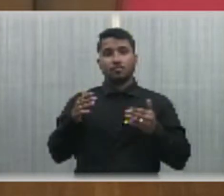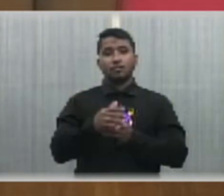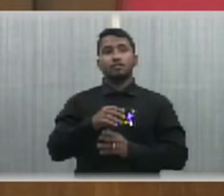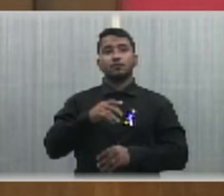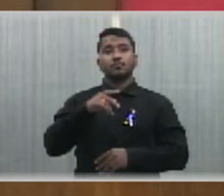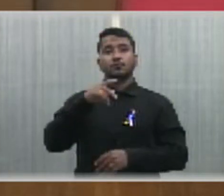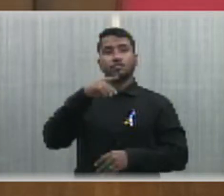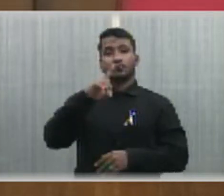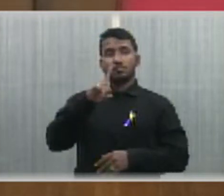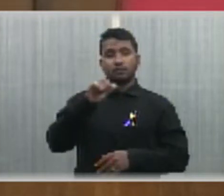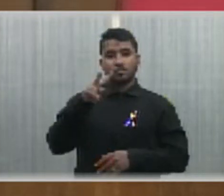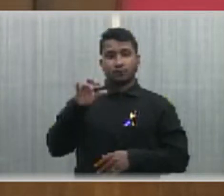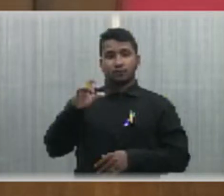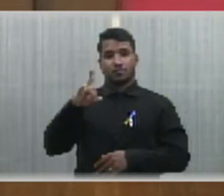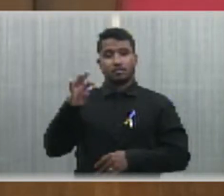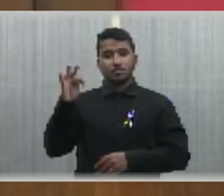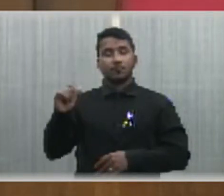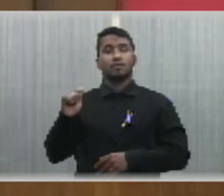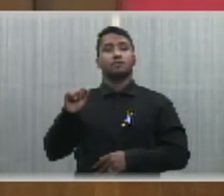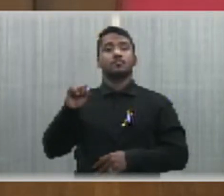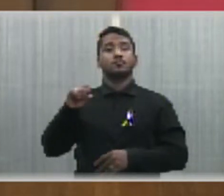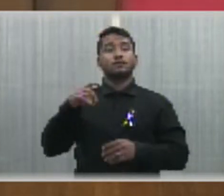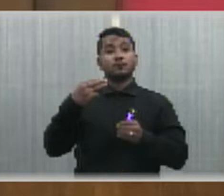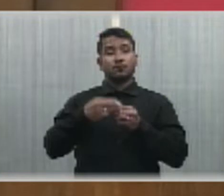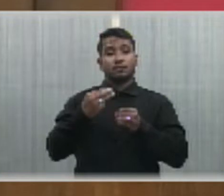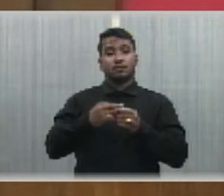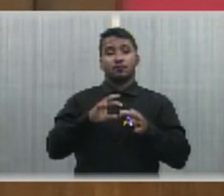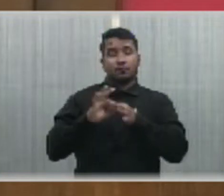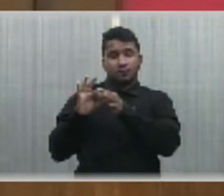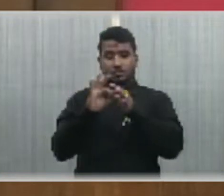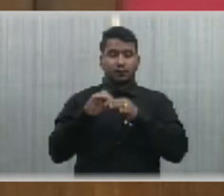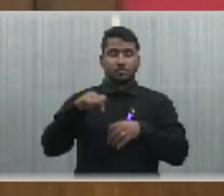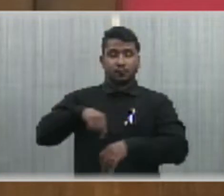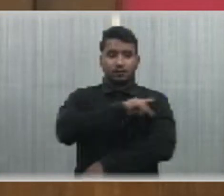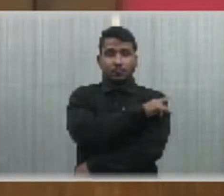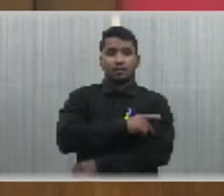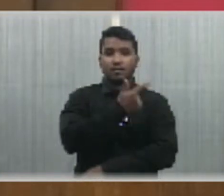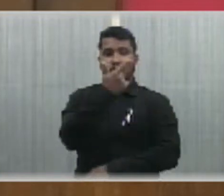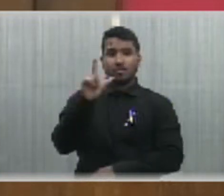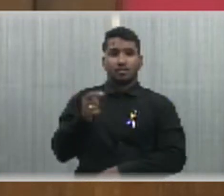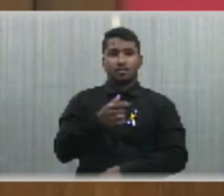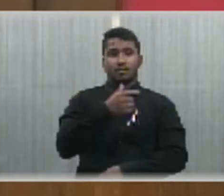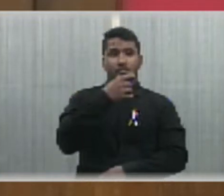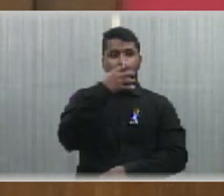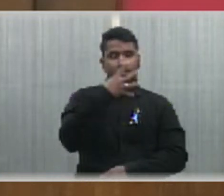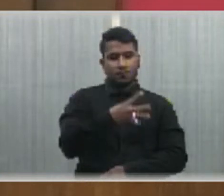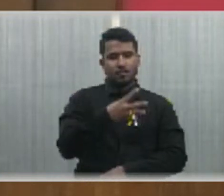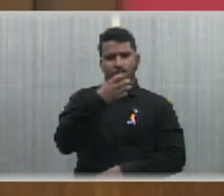Vicaldas, município de União, Piauí, de número